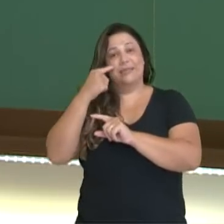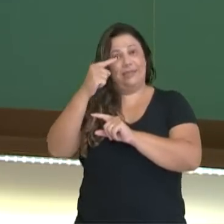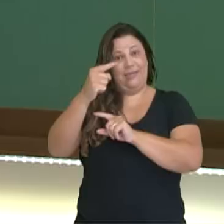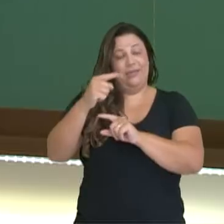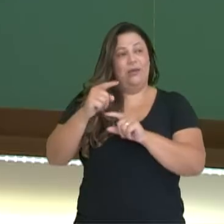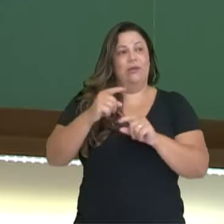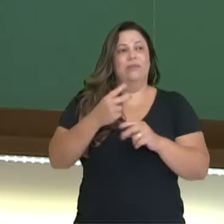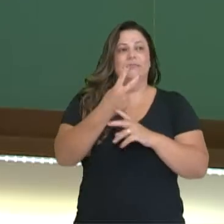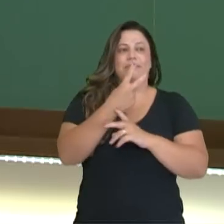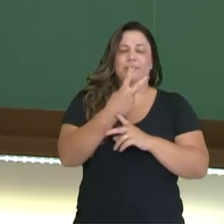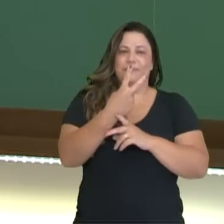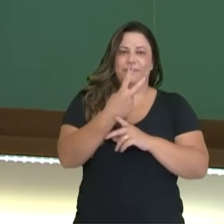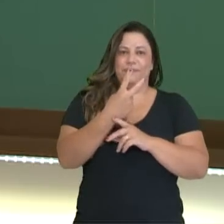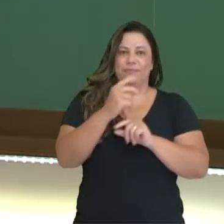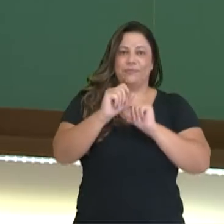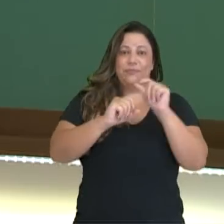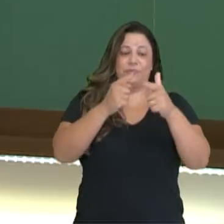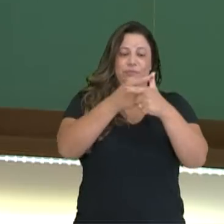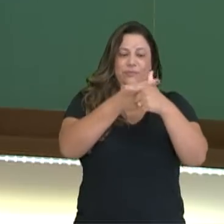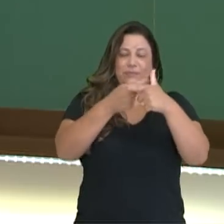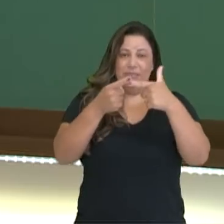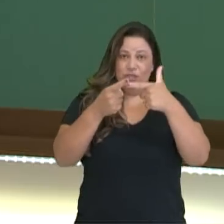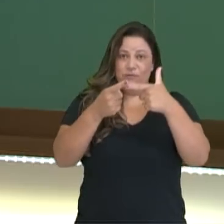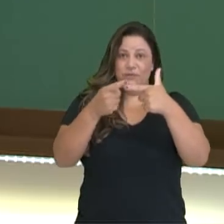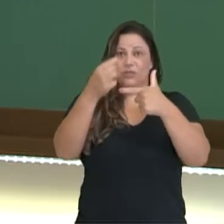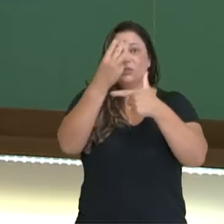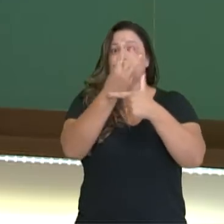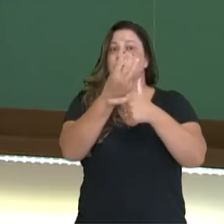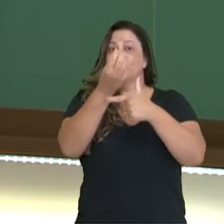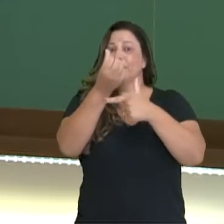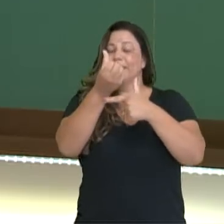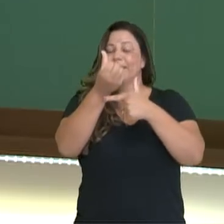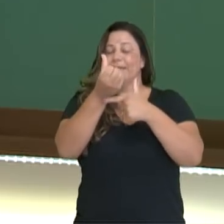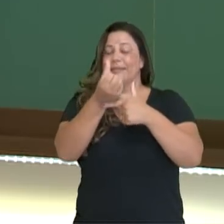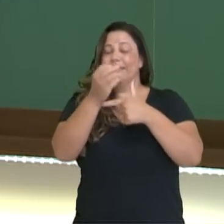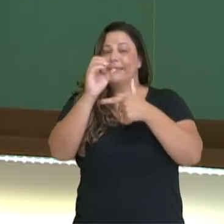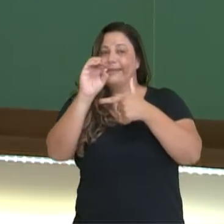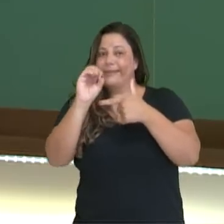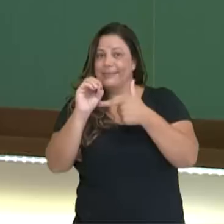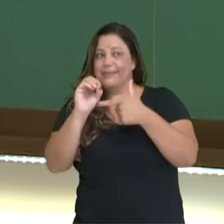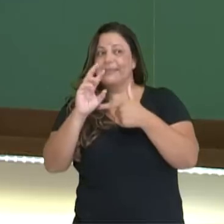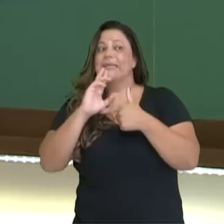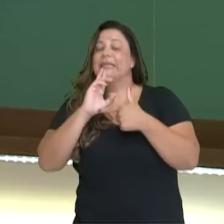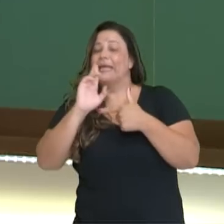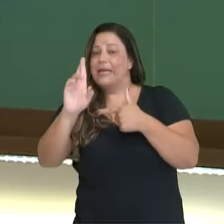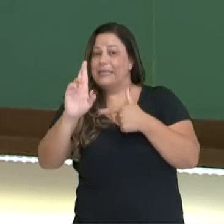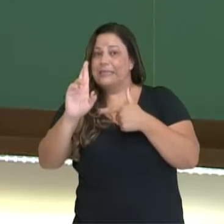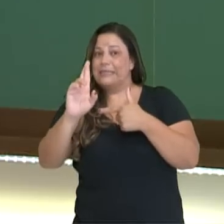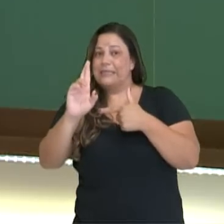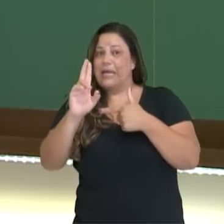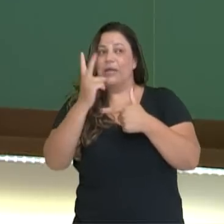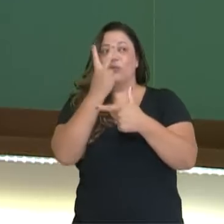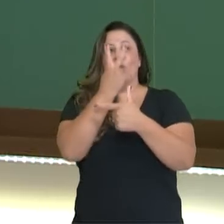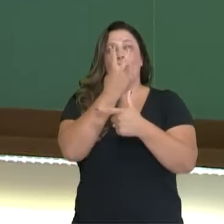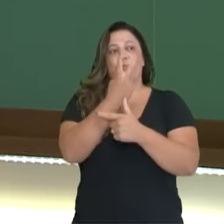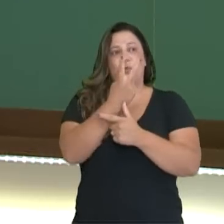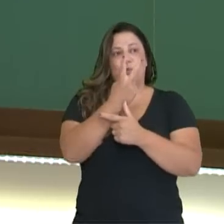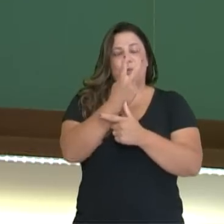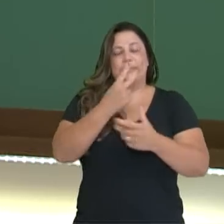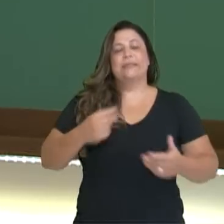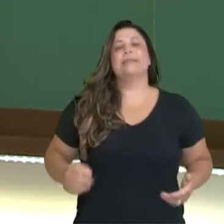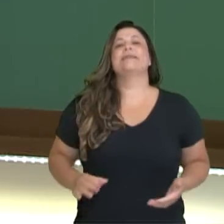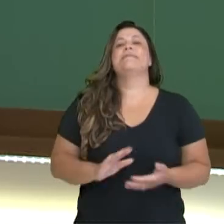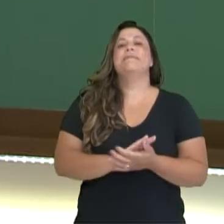tá? 840 foi dividido por 360 e o resultado foi 2. Lá na